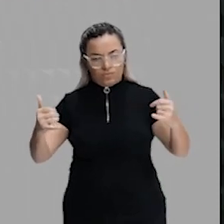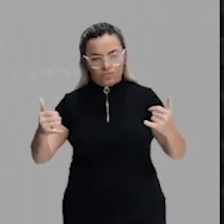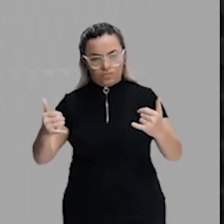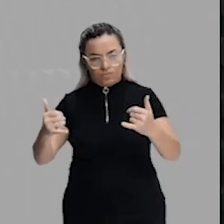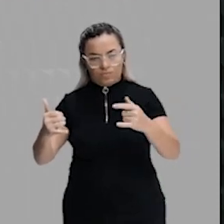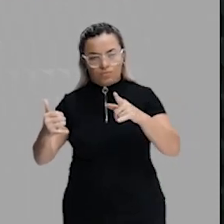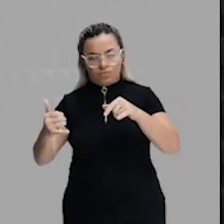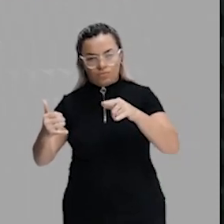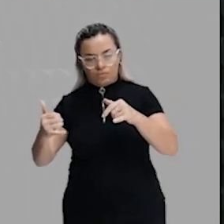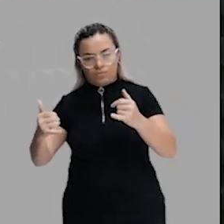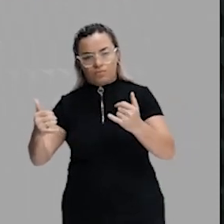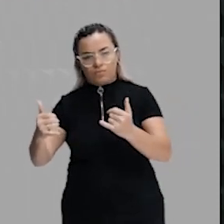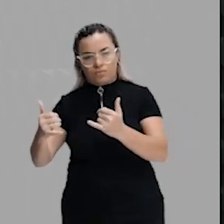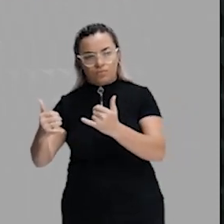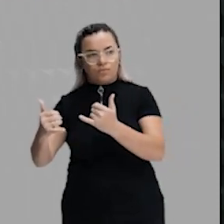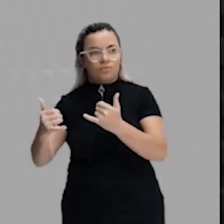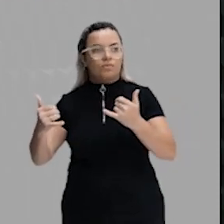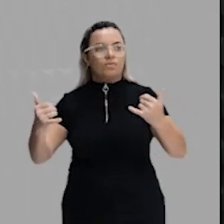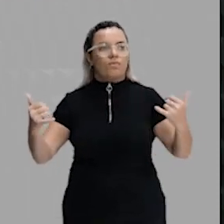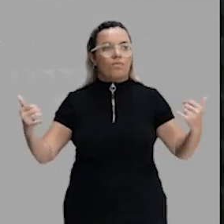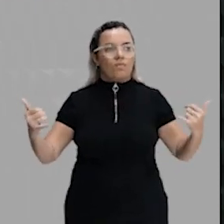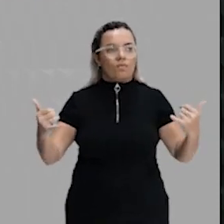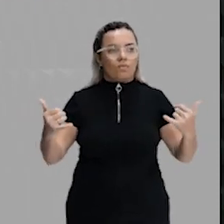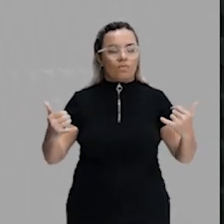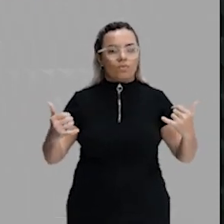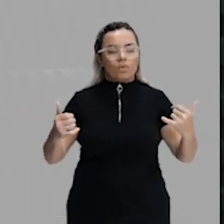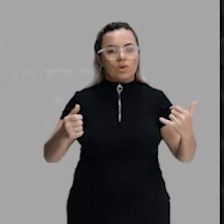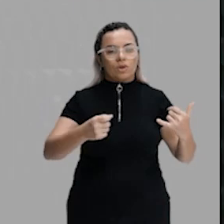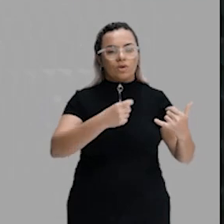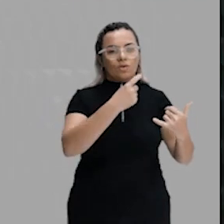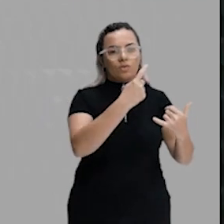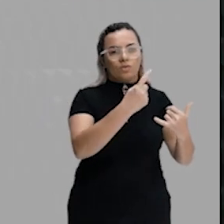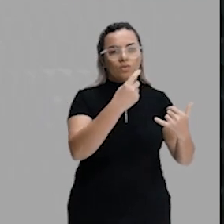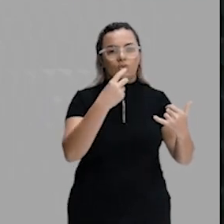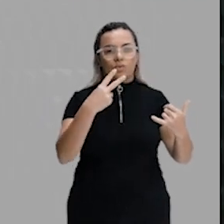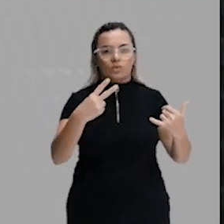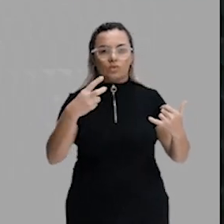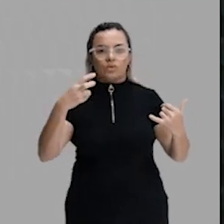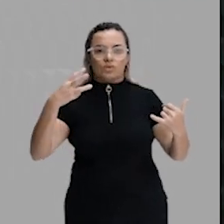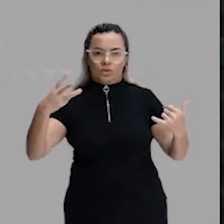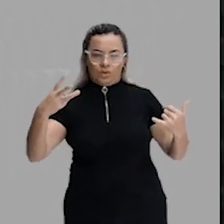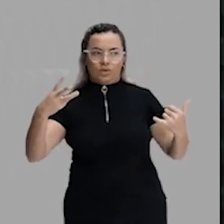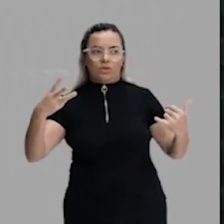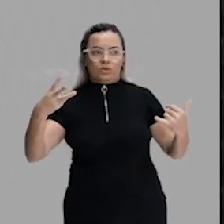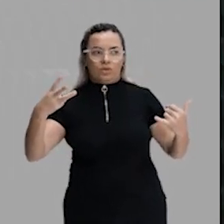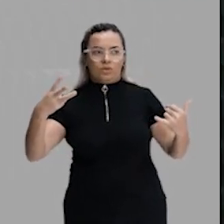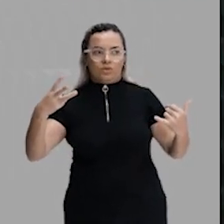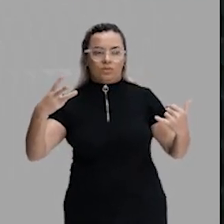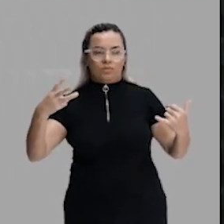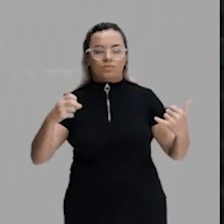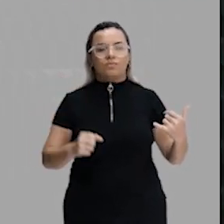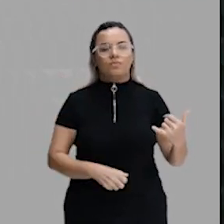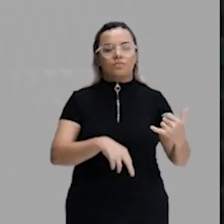né, resistor 1, resistor 2 e resistor 3. Aqui associados, né? Então, vou chamar aqui de